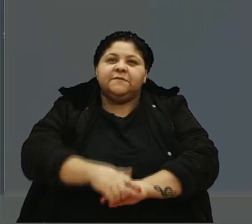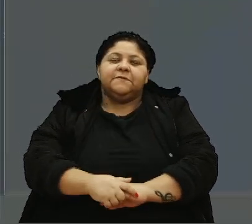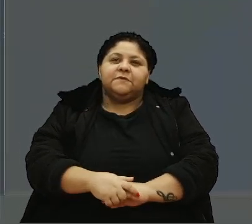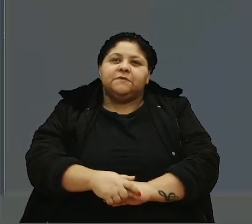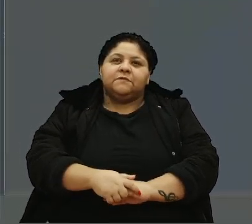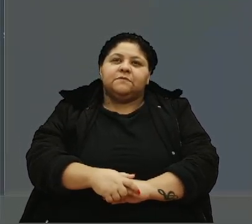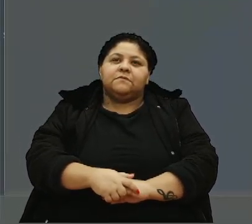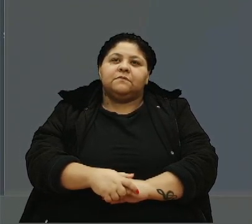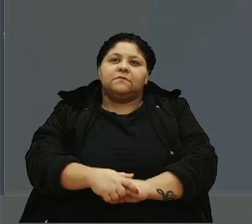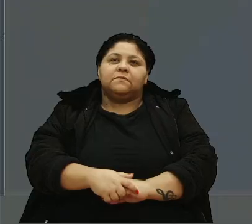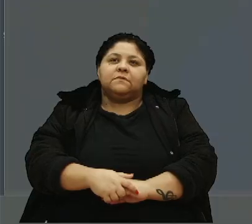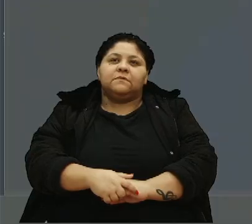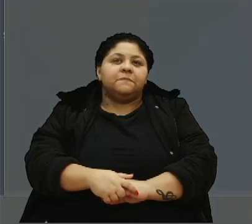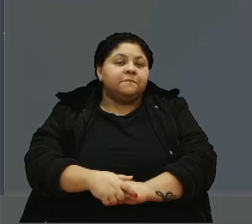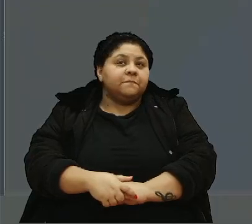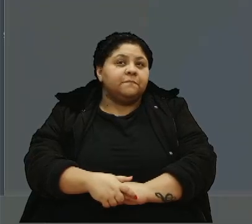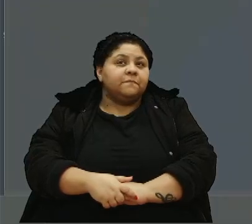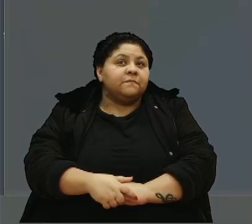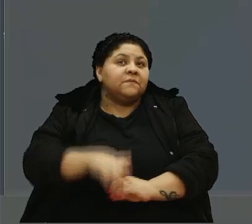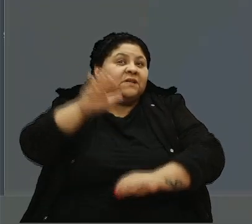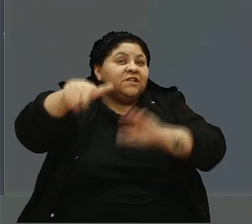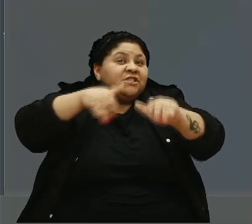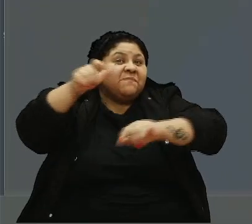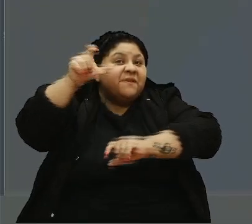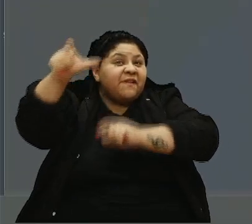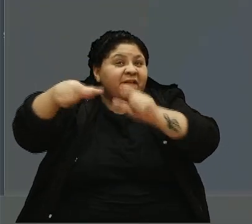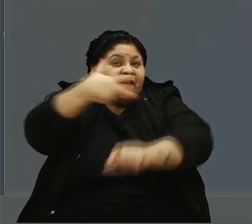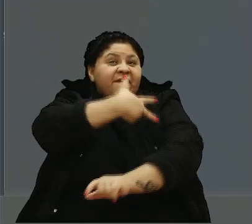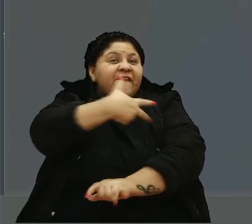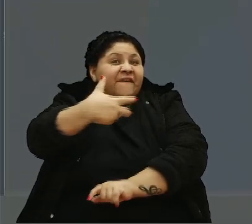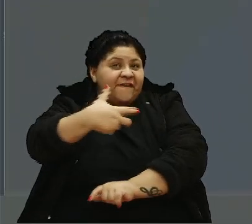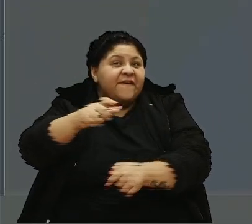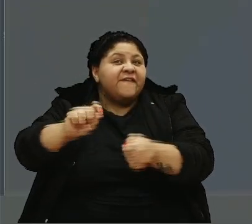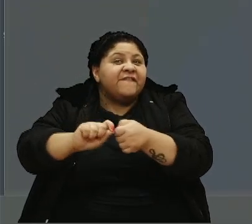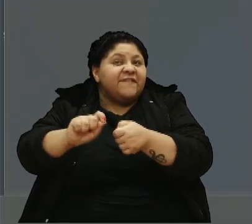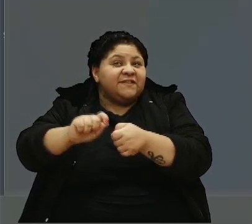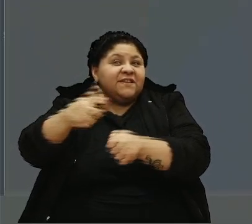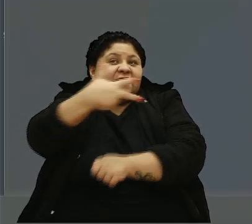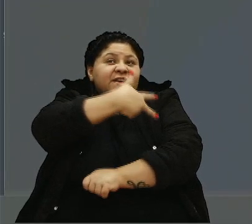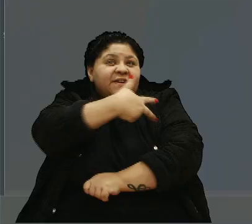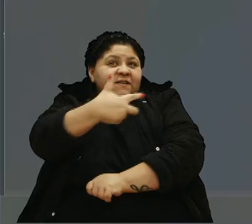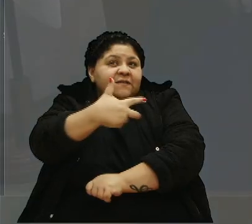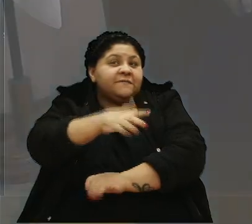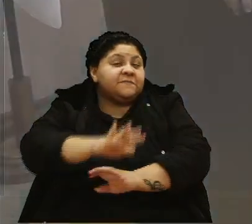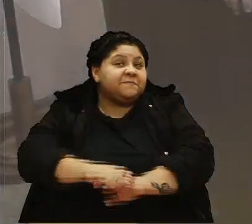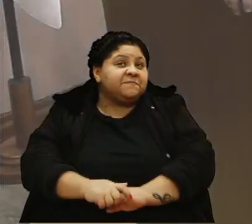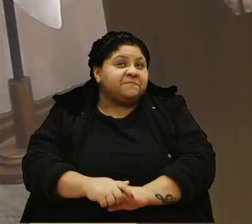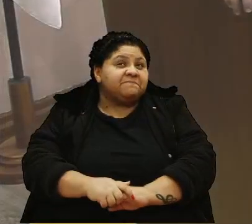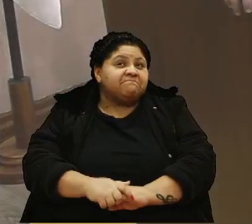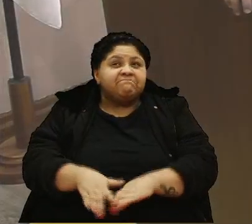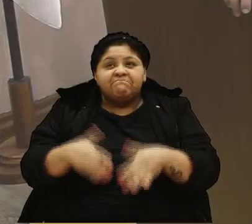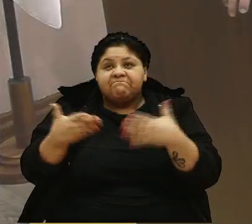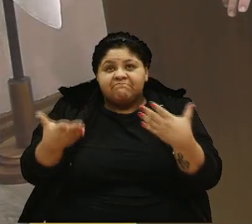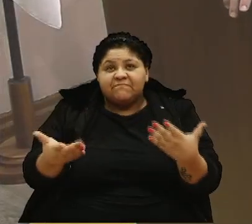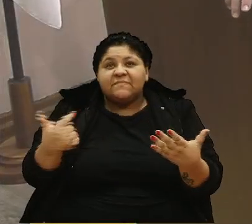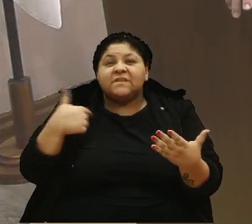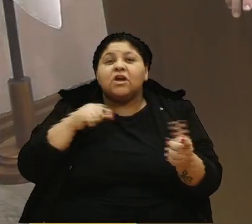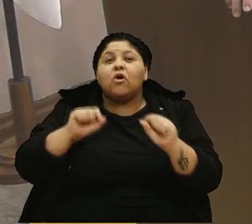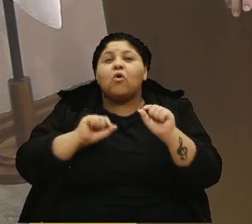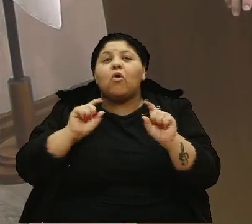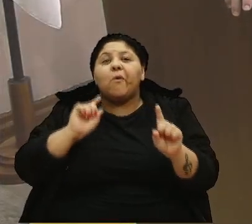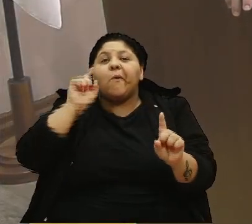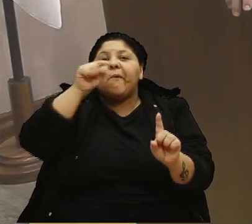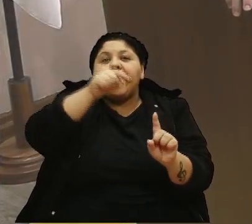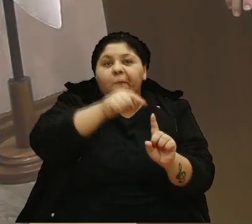exemplo, chamando então o pessoal para se vacinar, para a gente fazer essa cobertura vacinal com mais. É isso. Qual que é a ideia,